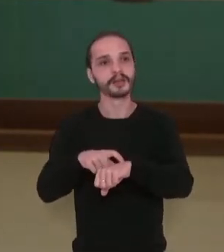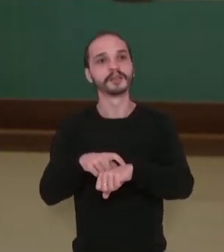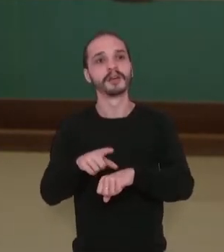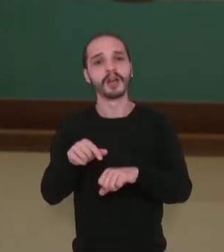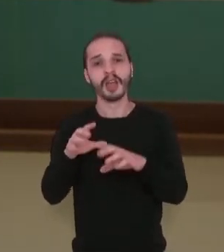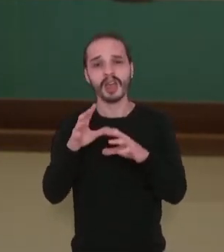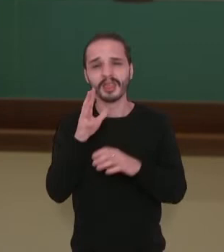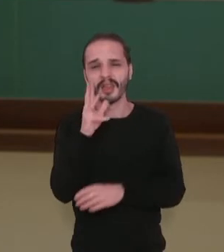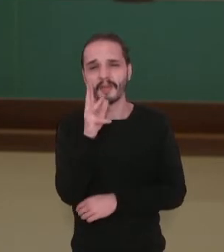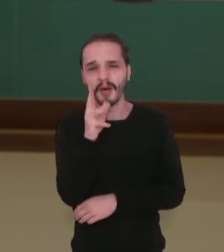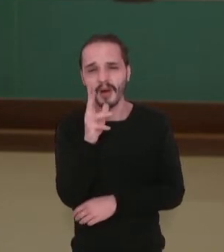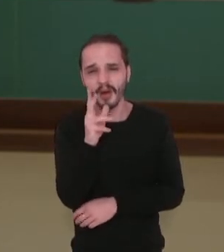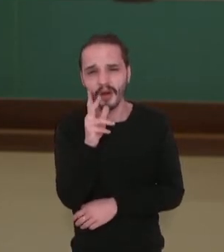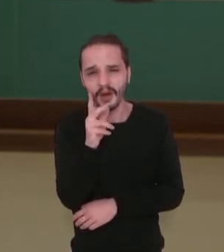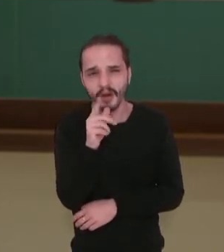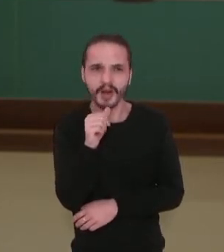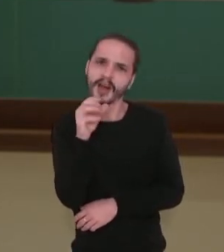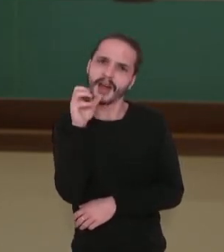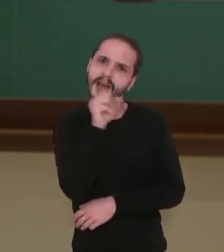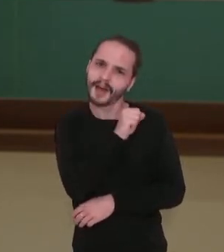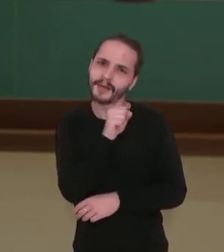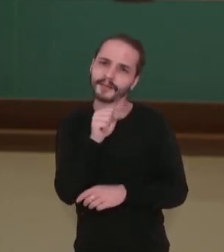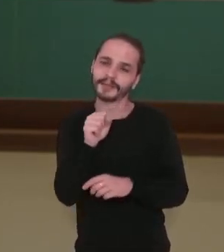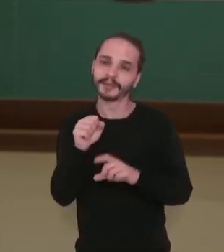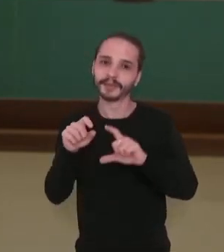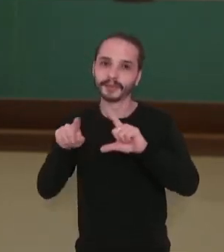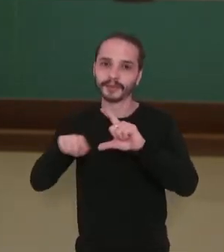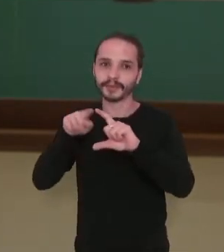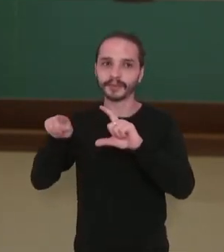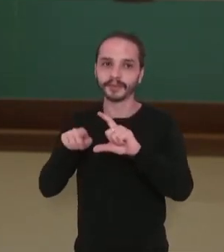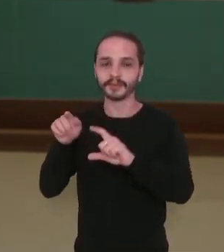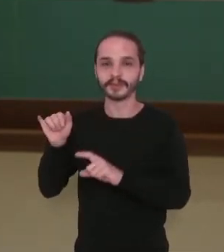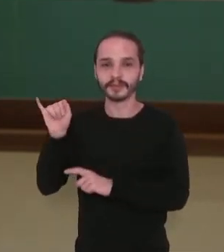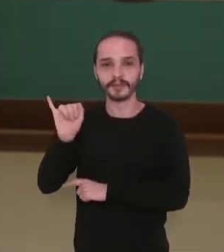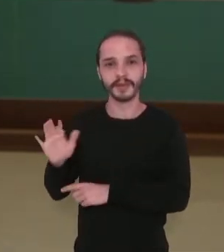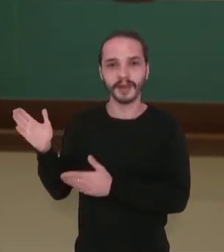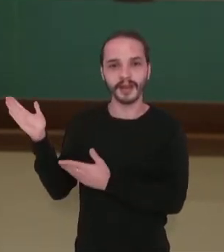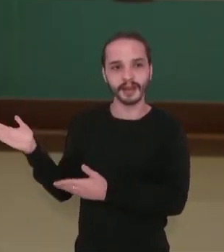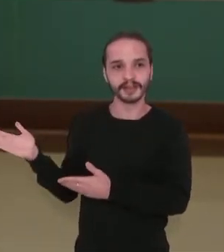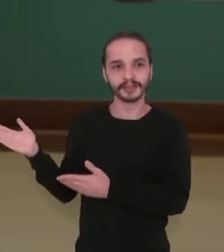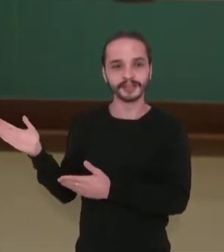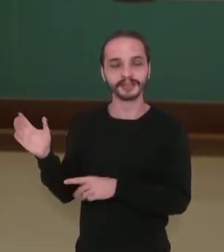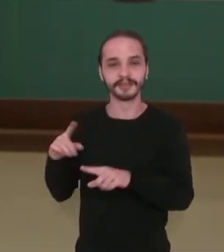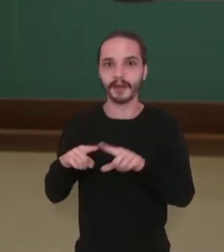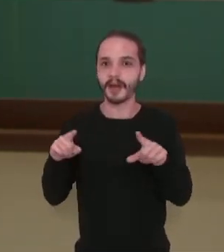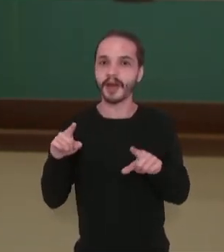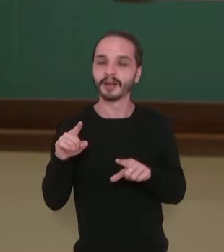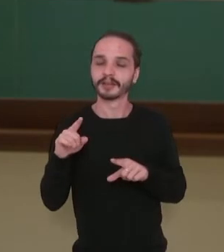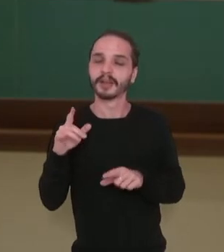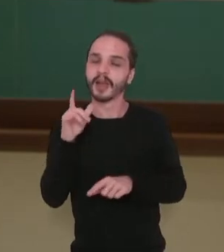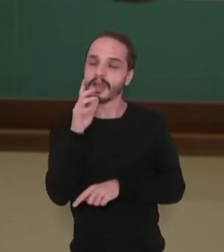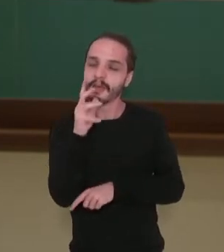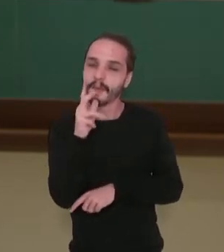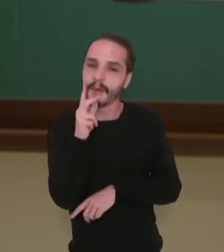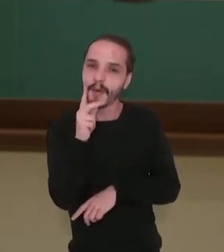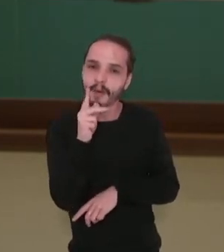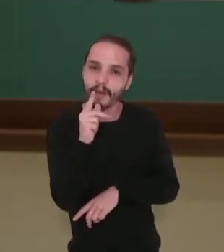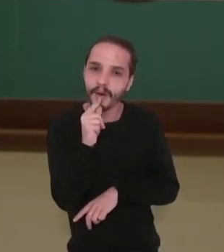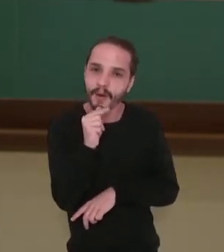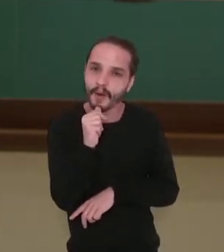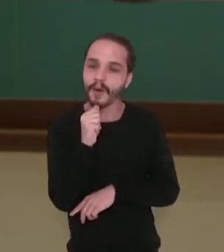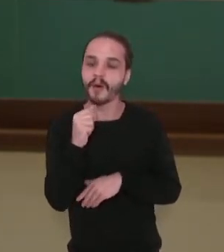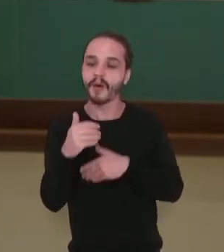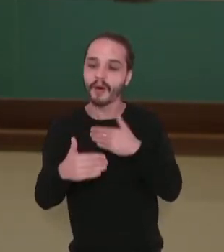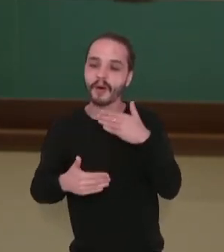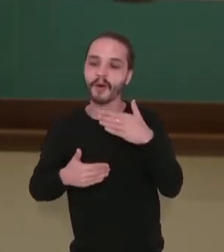assim, é bem lento. Claro que aqui tá rápido, né? Tá rápido nessa animação, né? Aqui o processo. Mas a decomposição é um processo lento